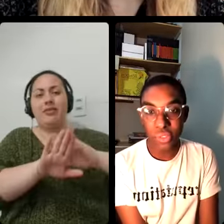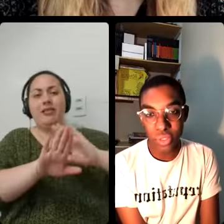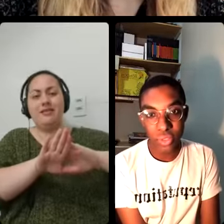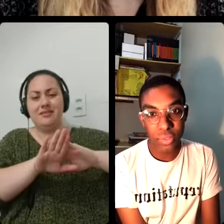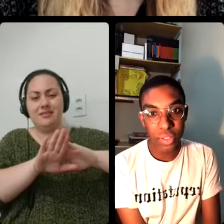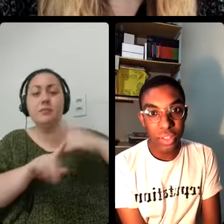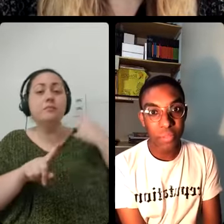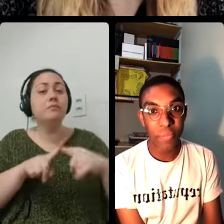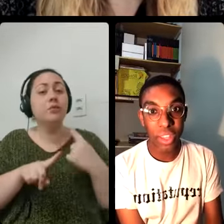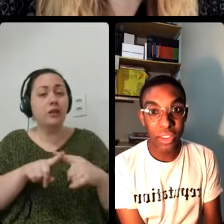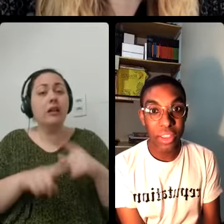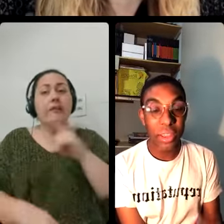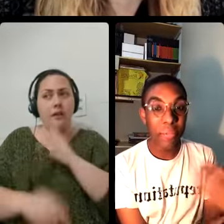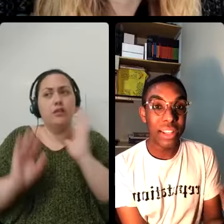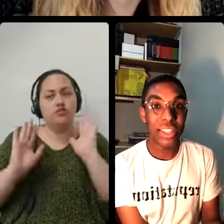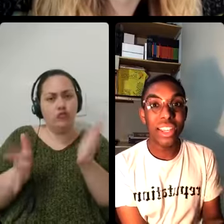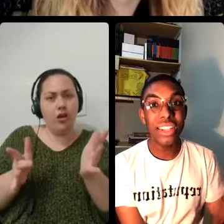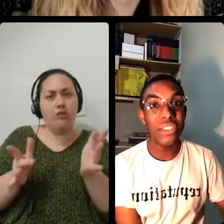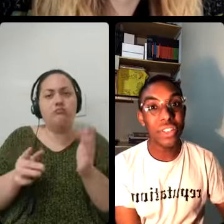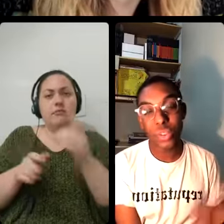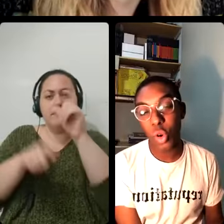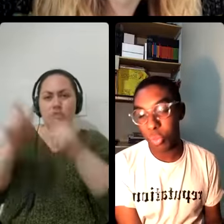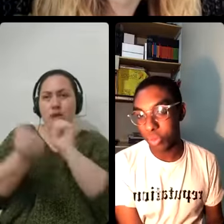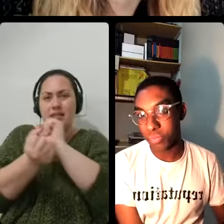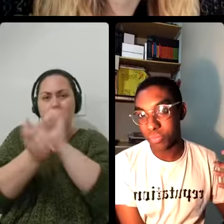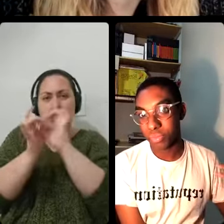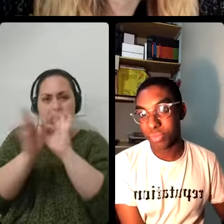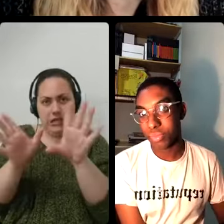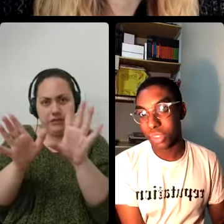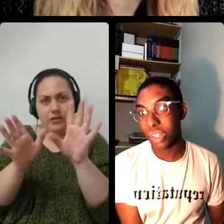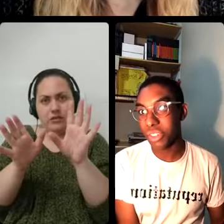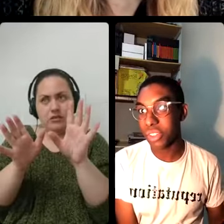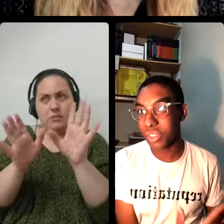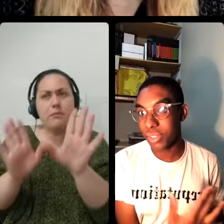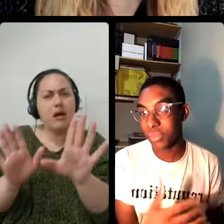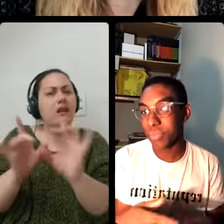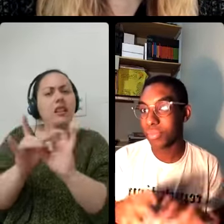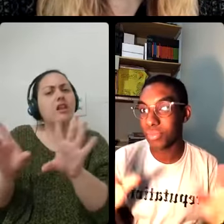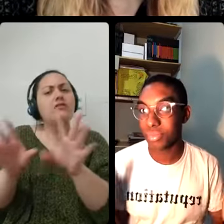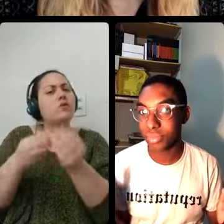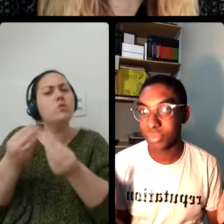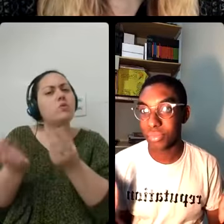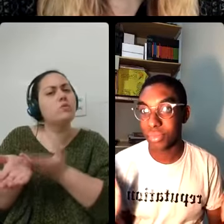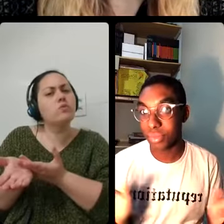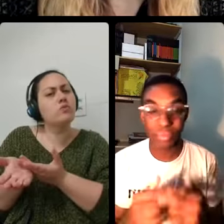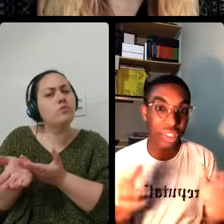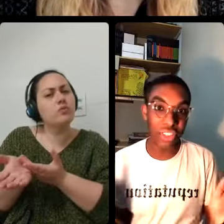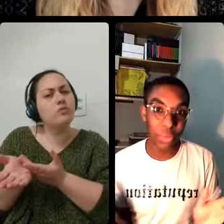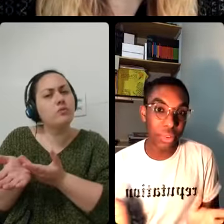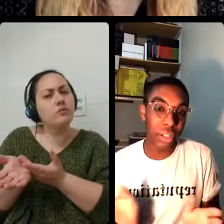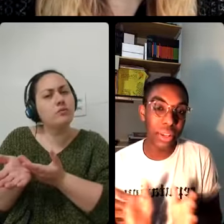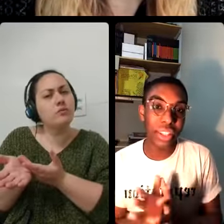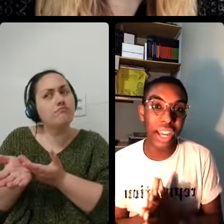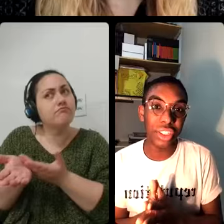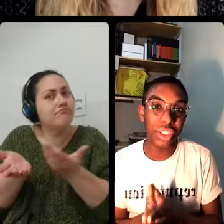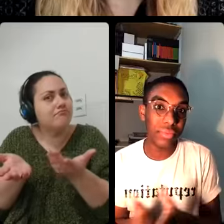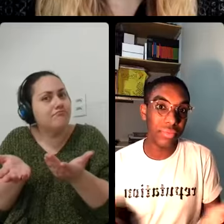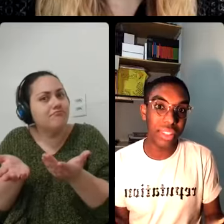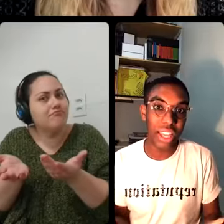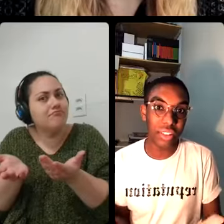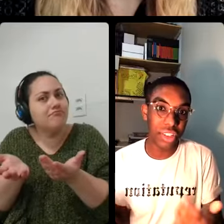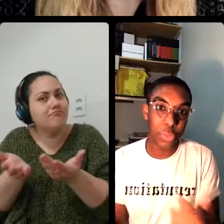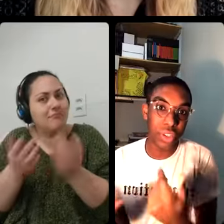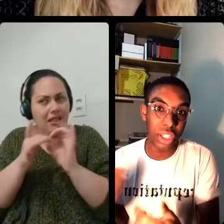escravos livres, né? Mas aí livres como? Livres, livre por